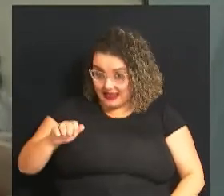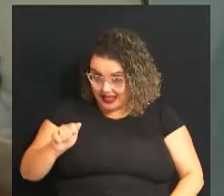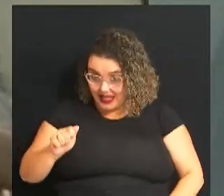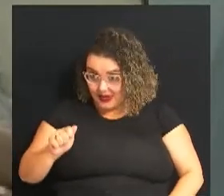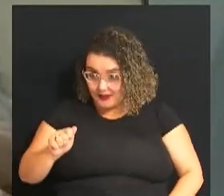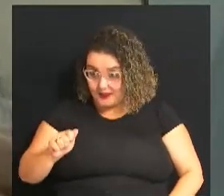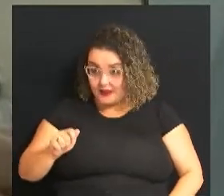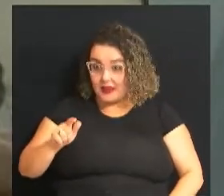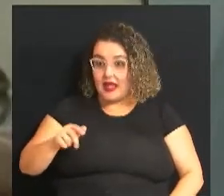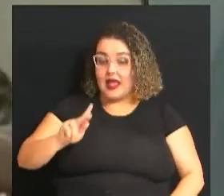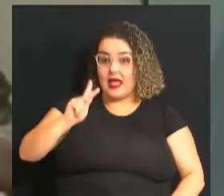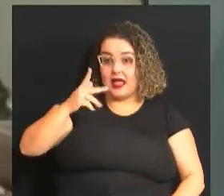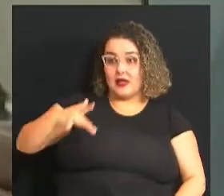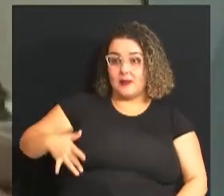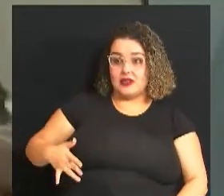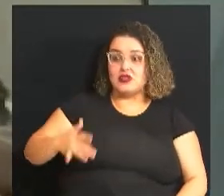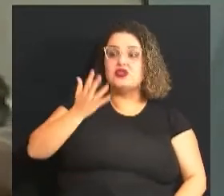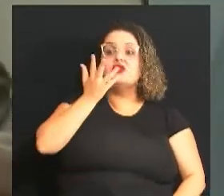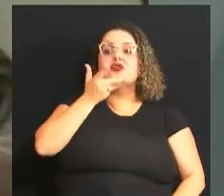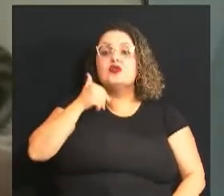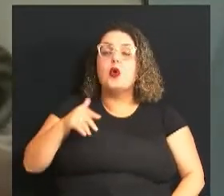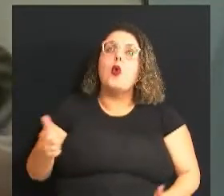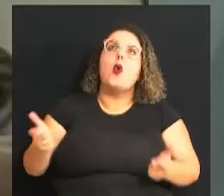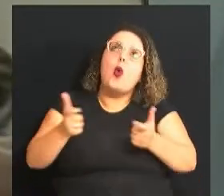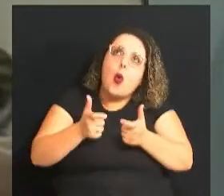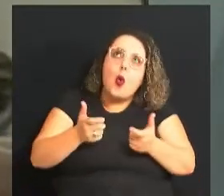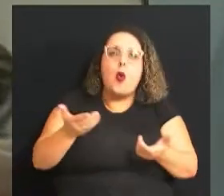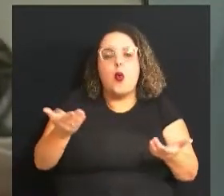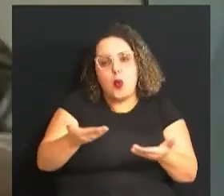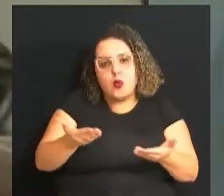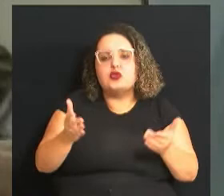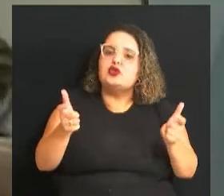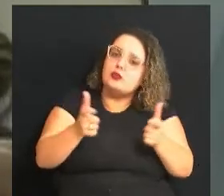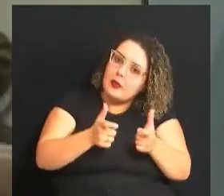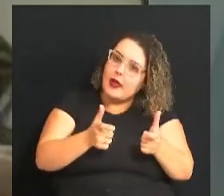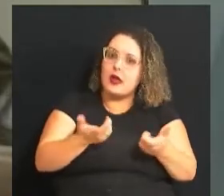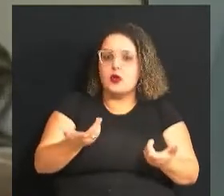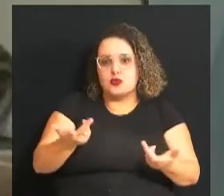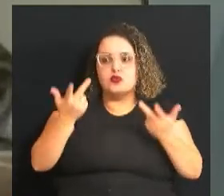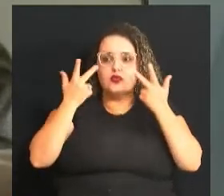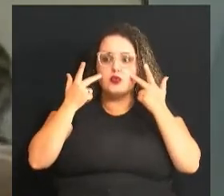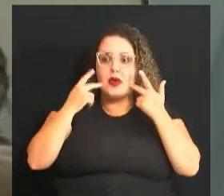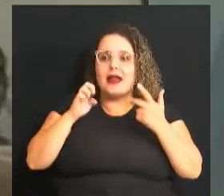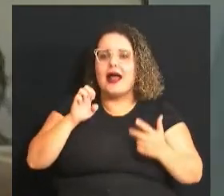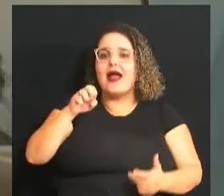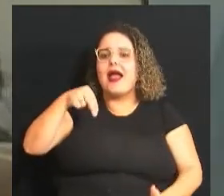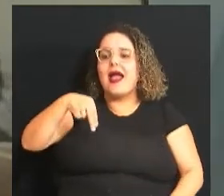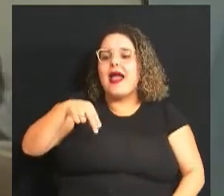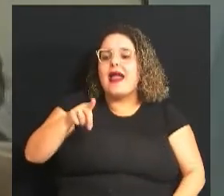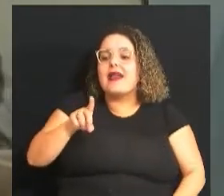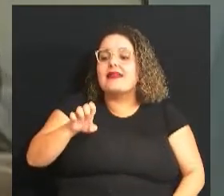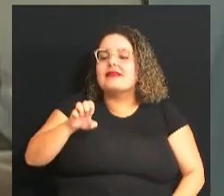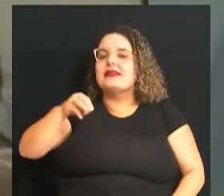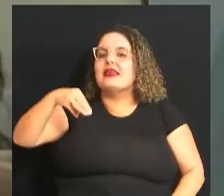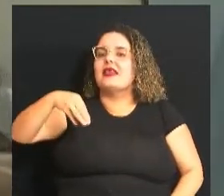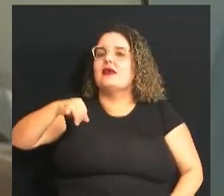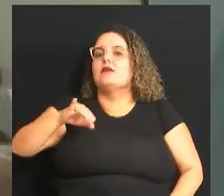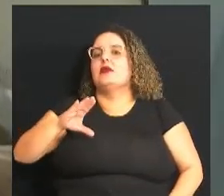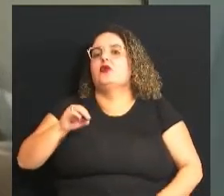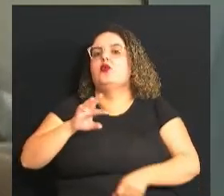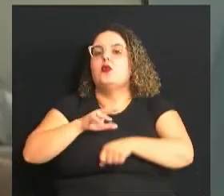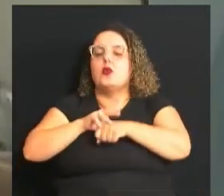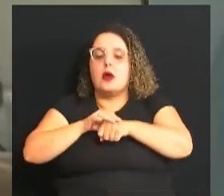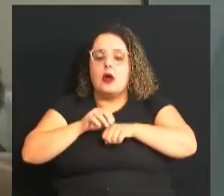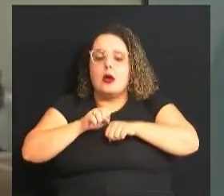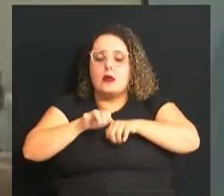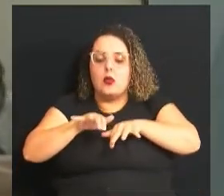Brasil, antigamente, hoje é menos comum, mas antigamente era endêmico, então era muito comum que todos